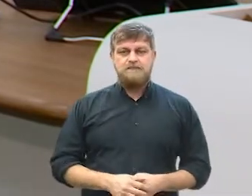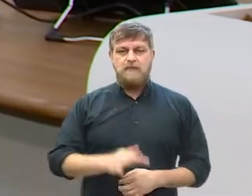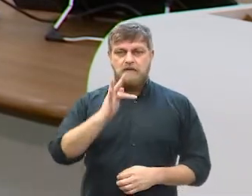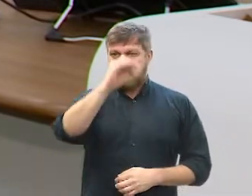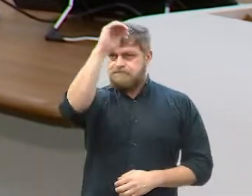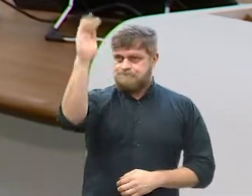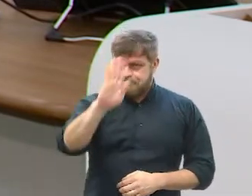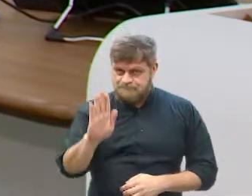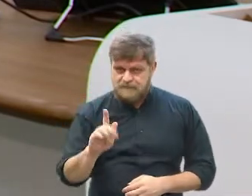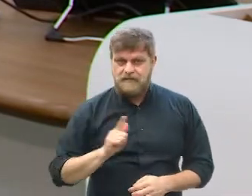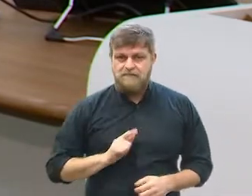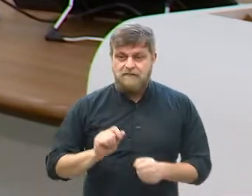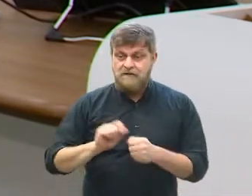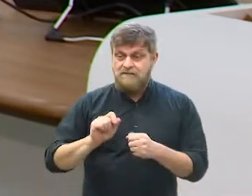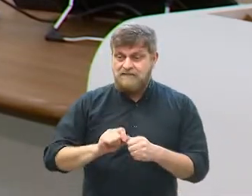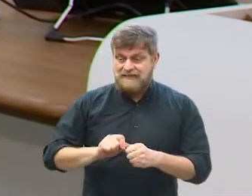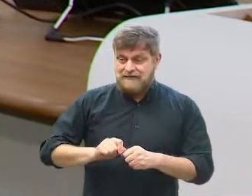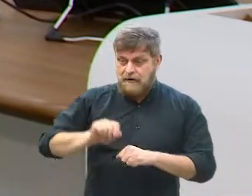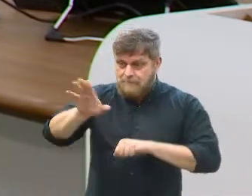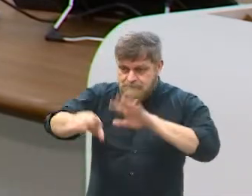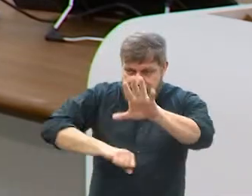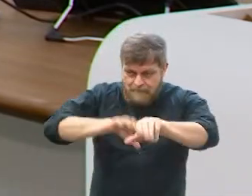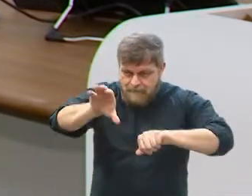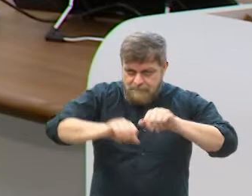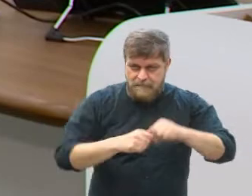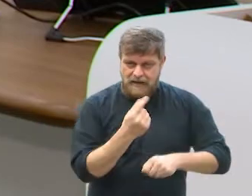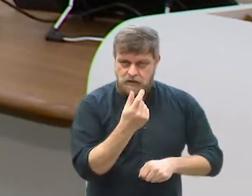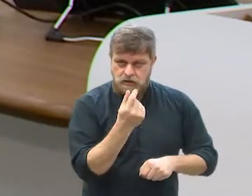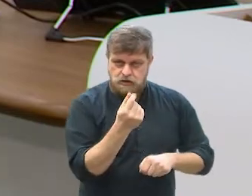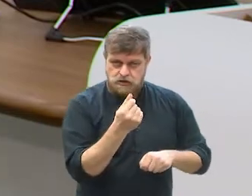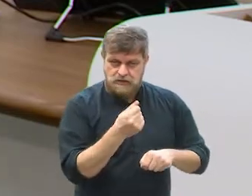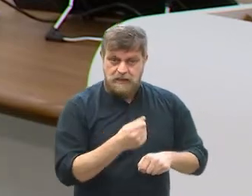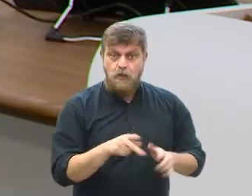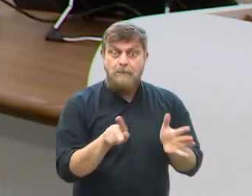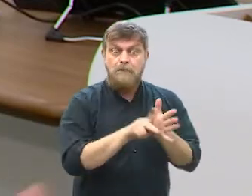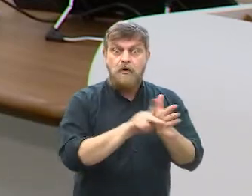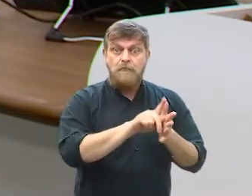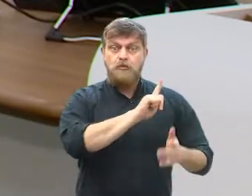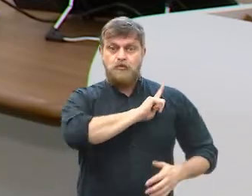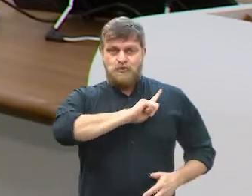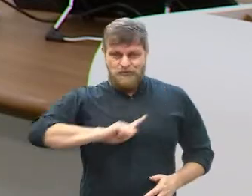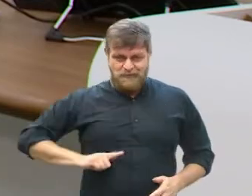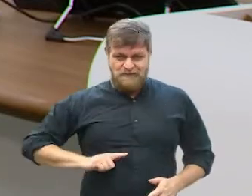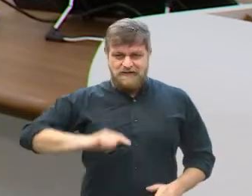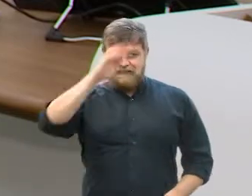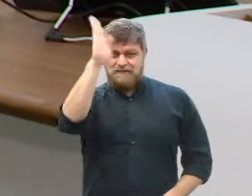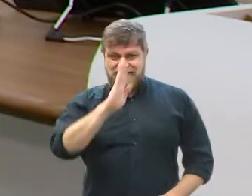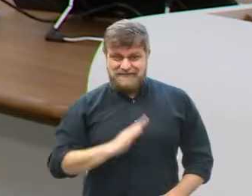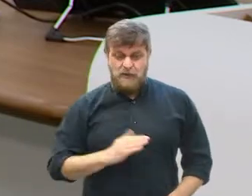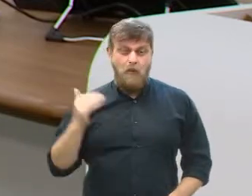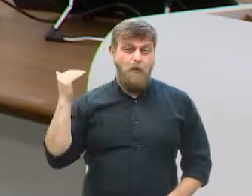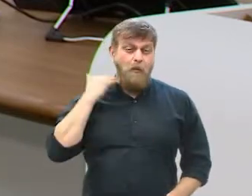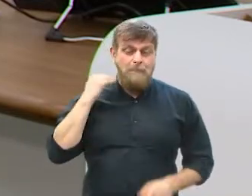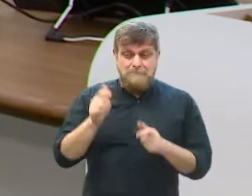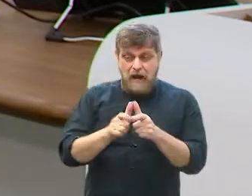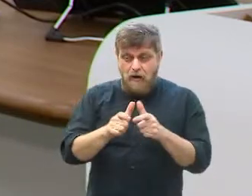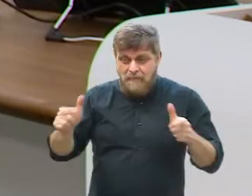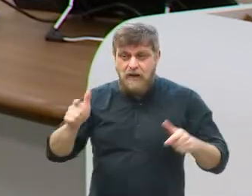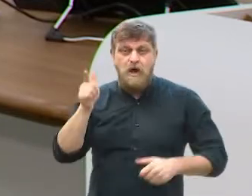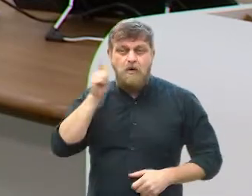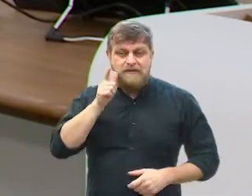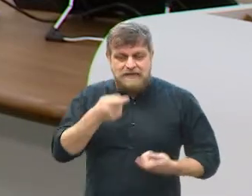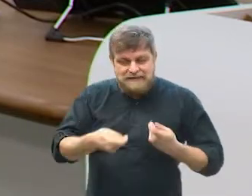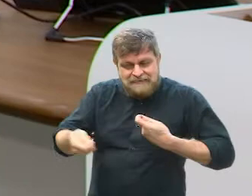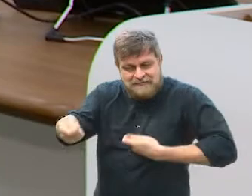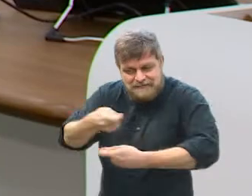títulos para captar recurso para se financiar. A maioria dos bancos fazem esse tipo de captação através